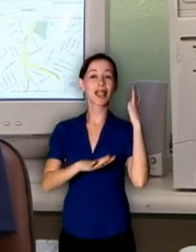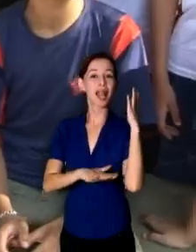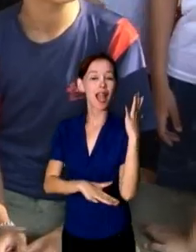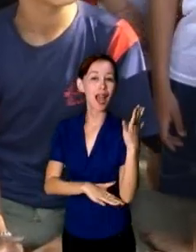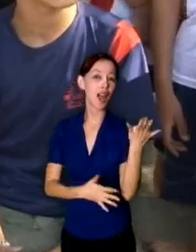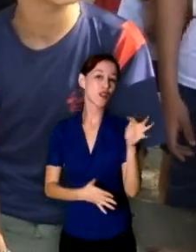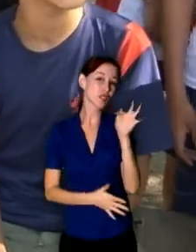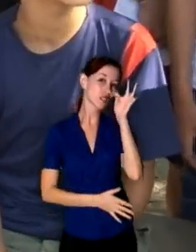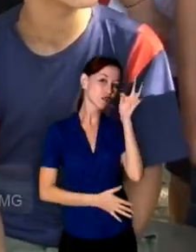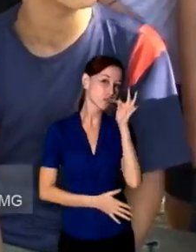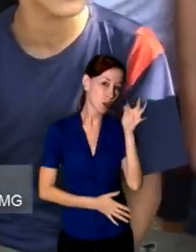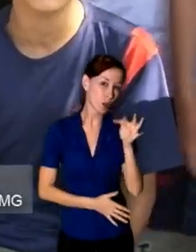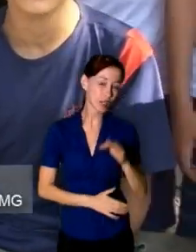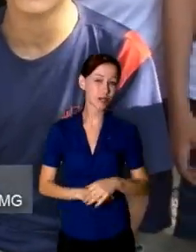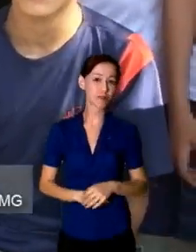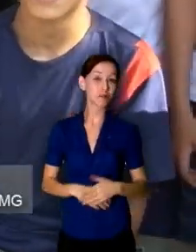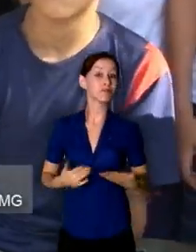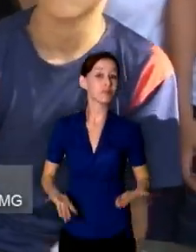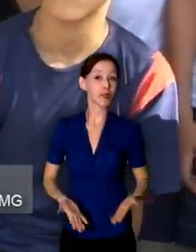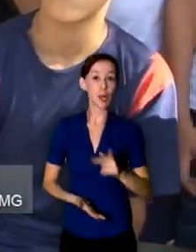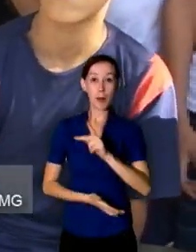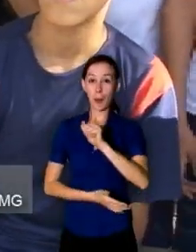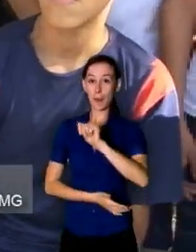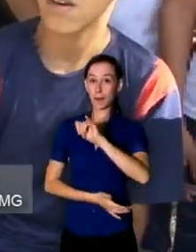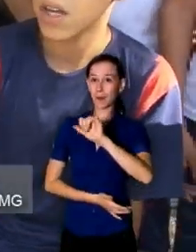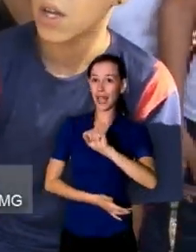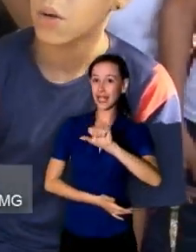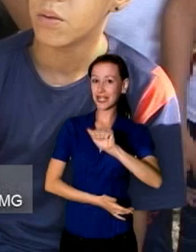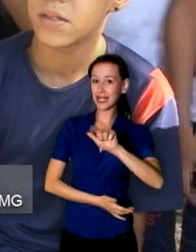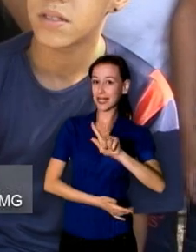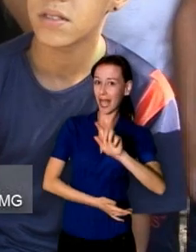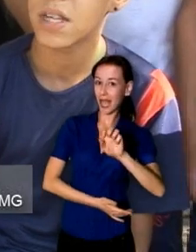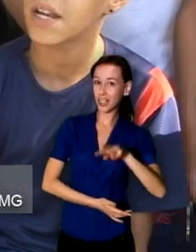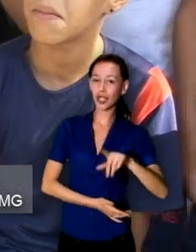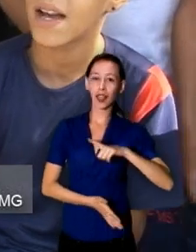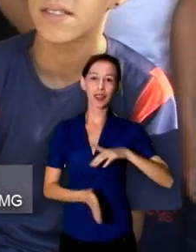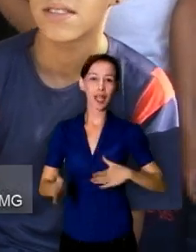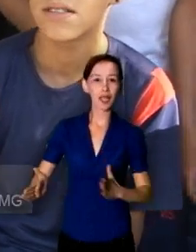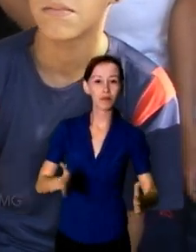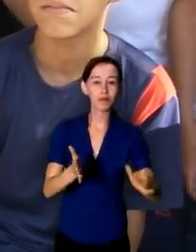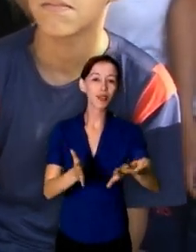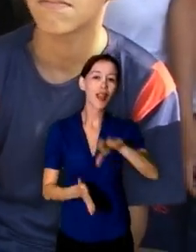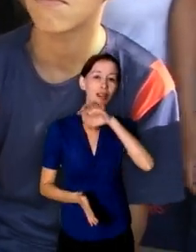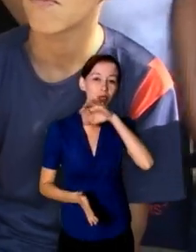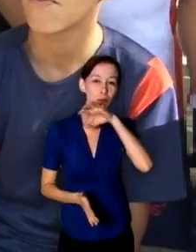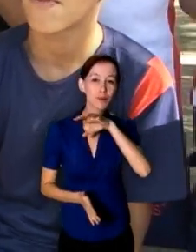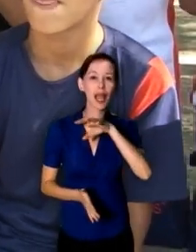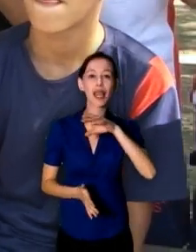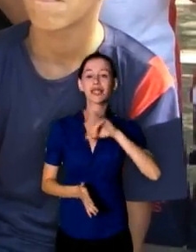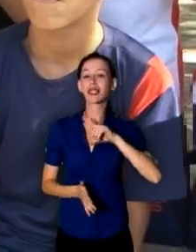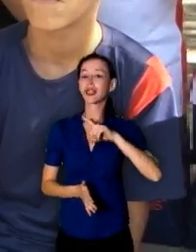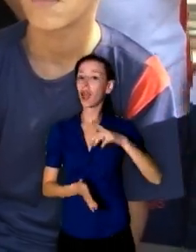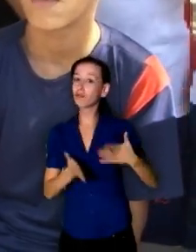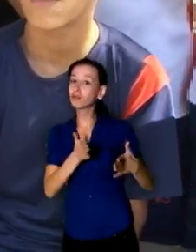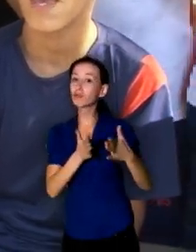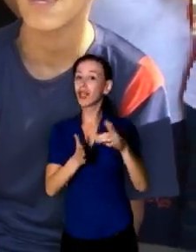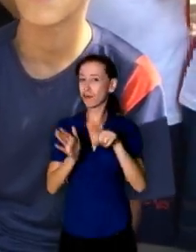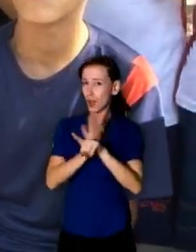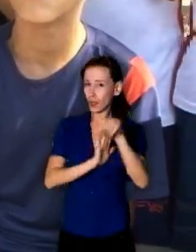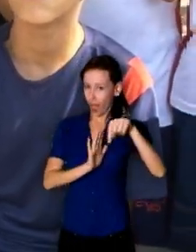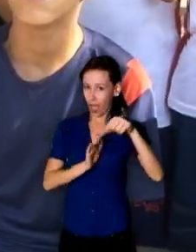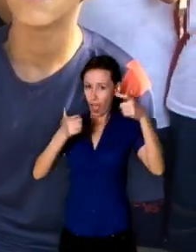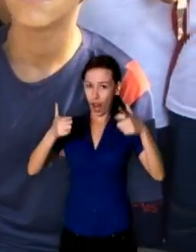flores. Paisagem é um lugar que tem árvores, rios e animais. Aqui é uma paisagem?